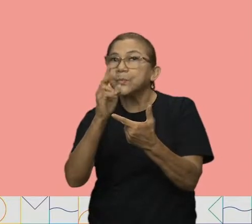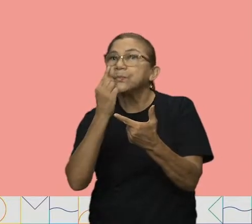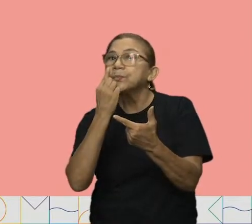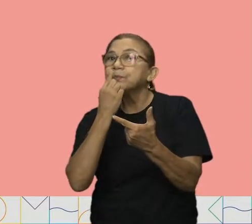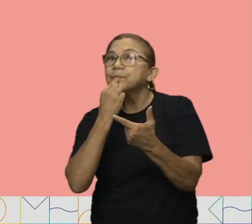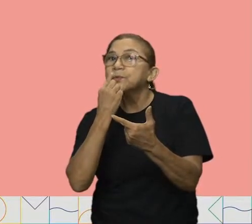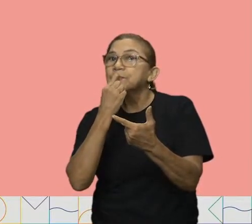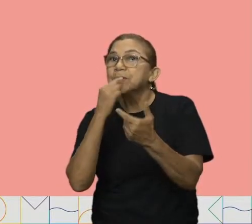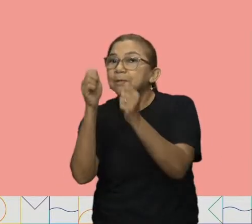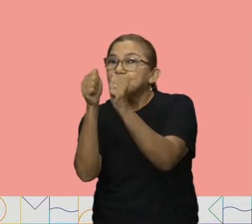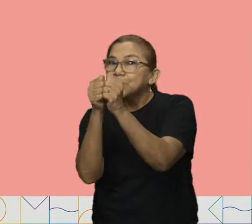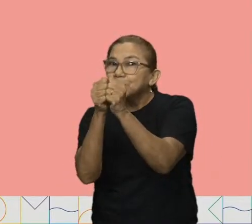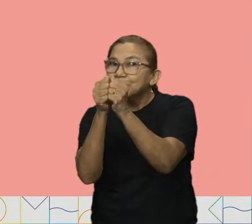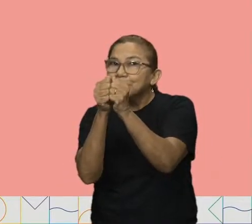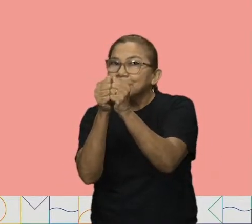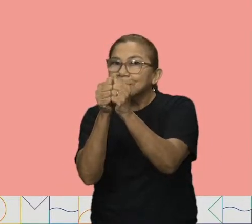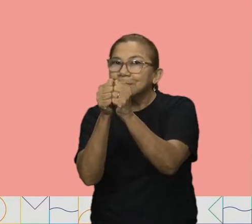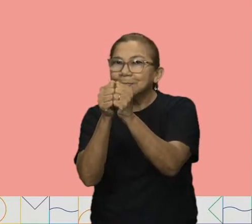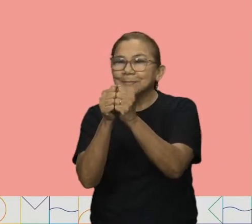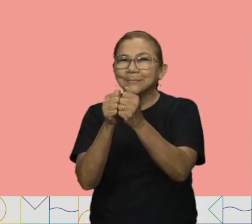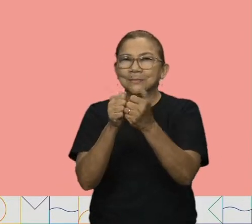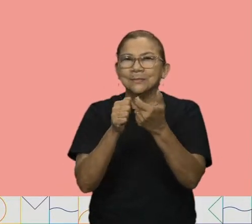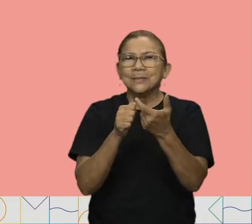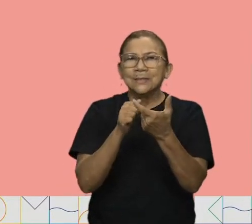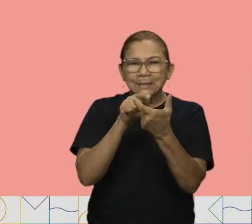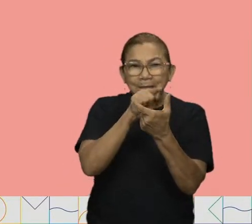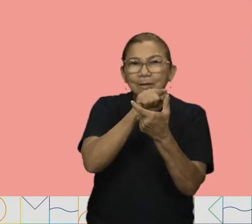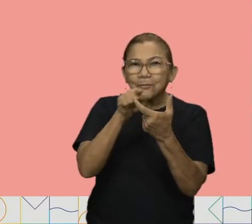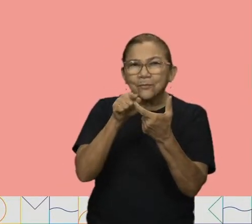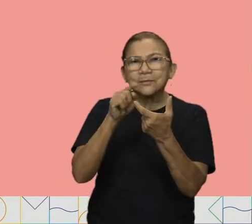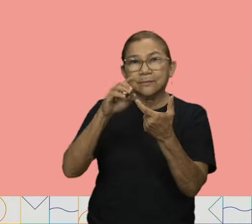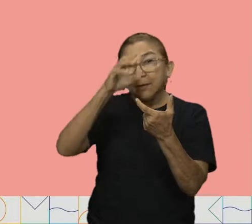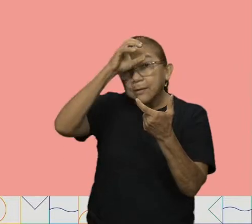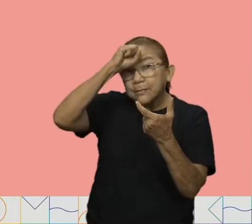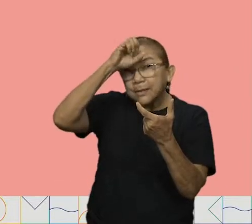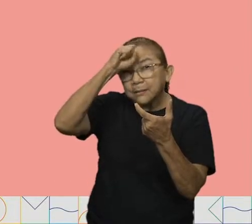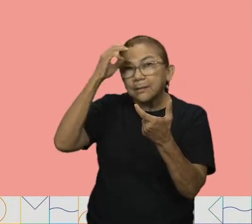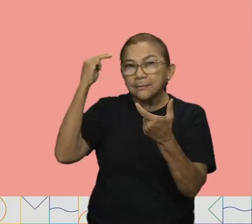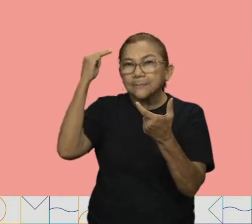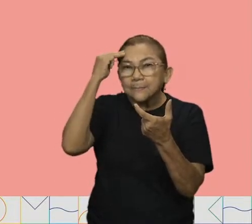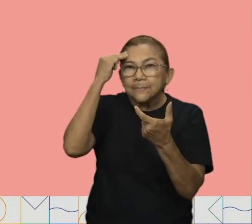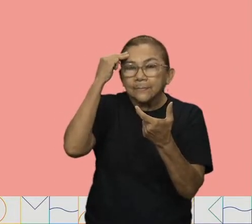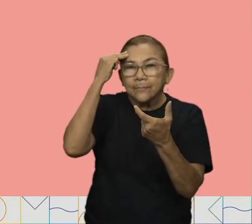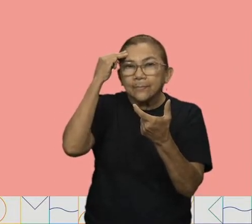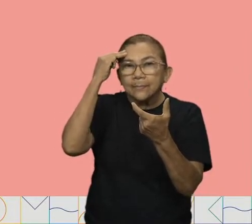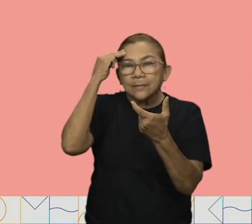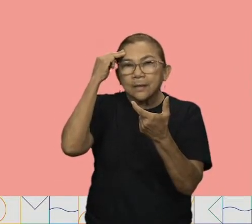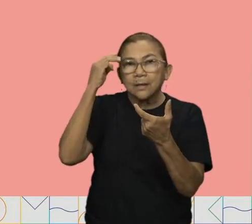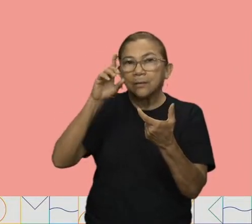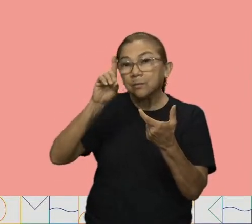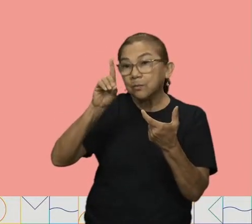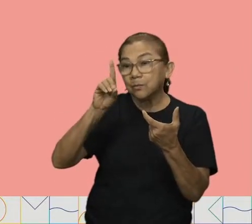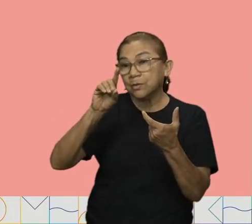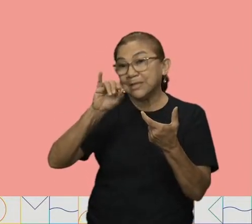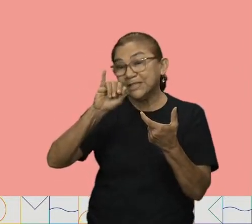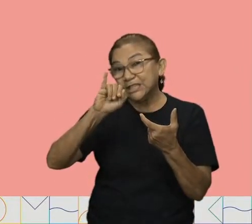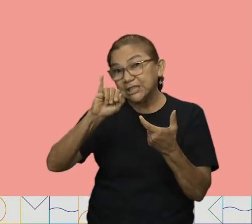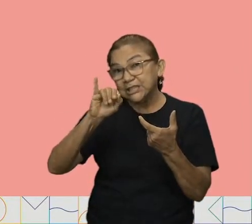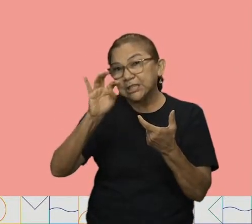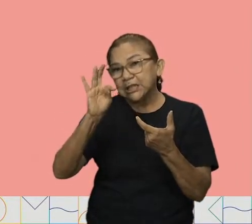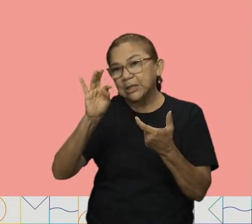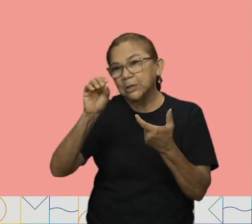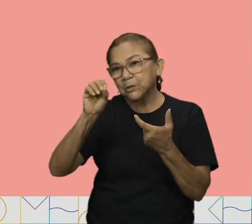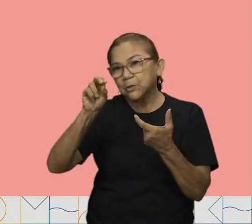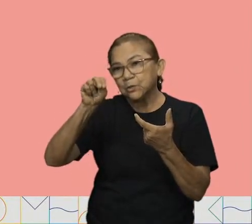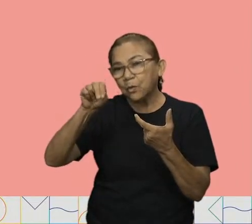E quando isso acontece, a gente vai conhecer essa informação agora. Os ditongos, eles são ditongos. O